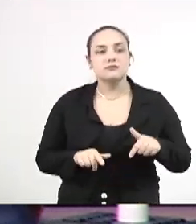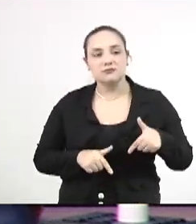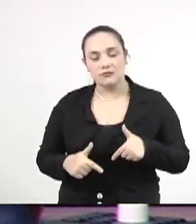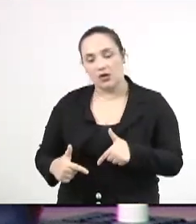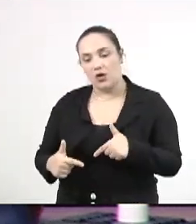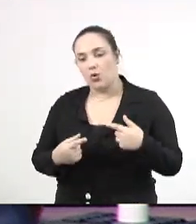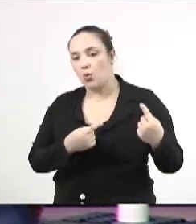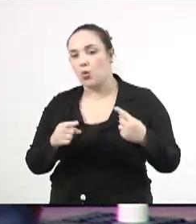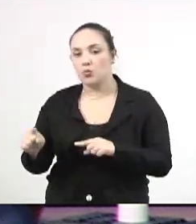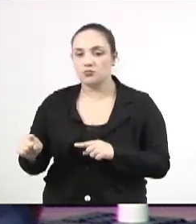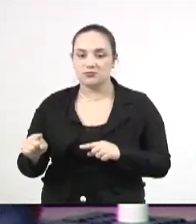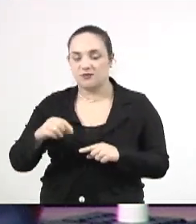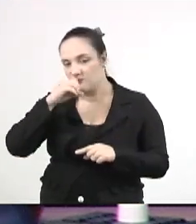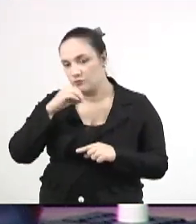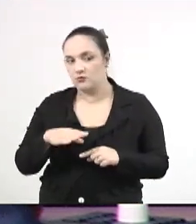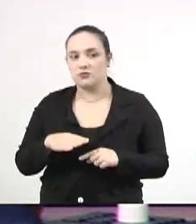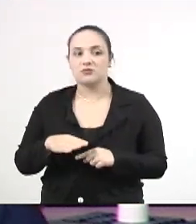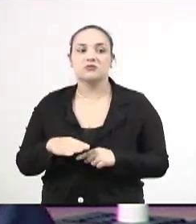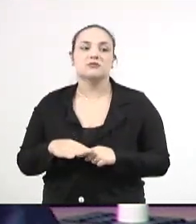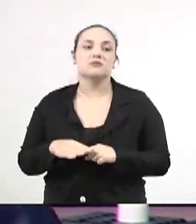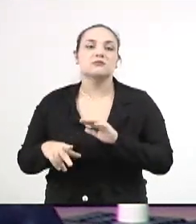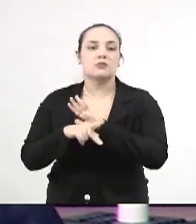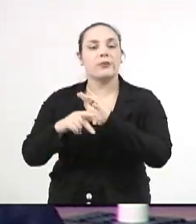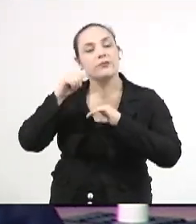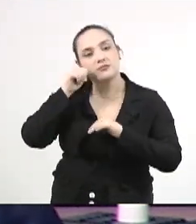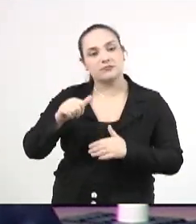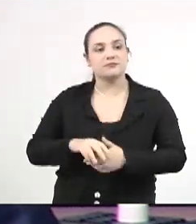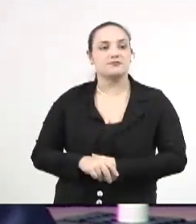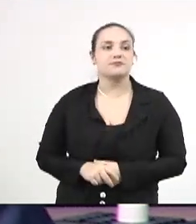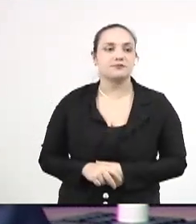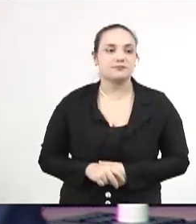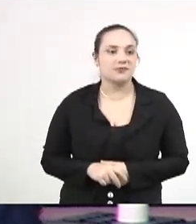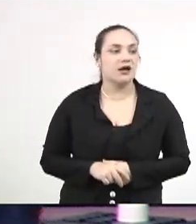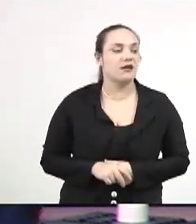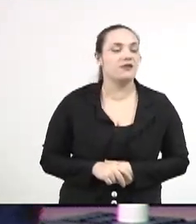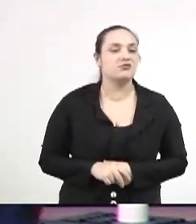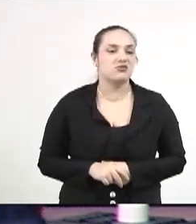violência dirigida contra as mulheres. Muito obrigado, senhor presidente.